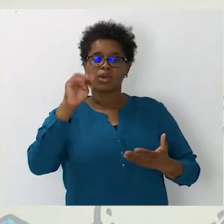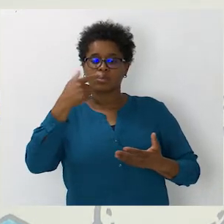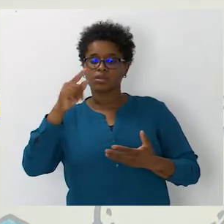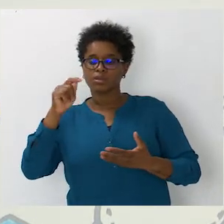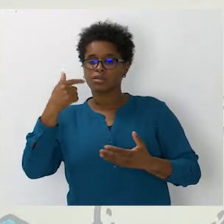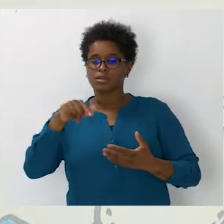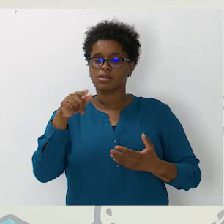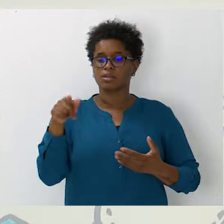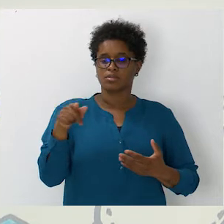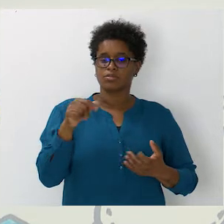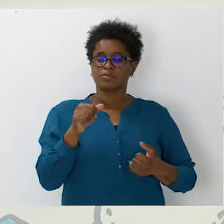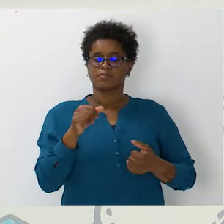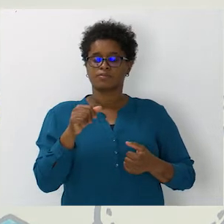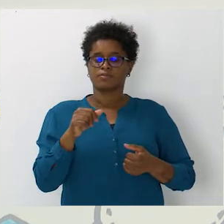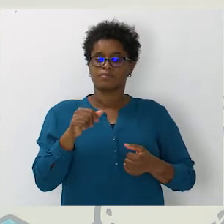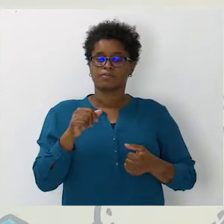temos